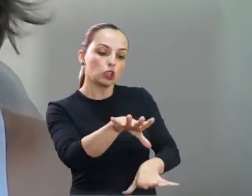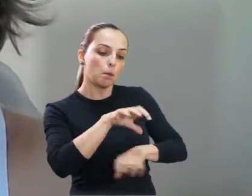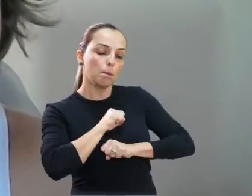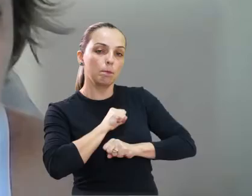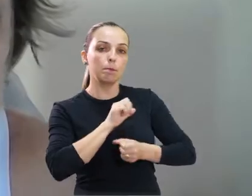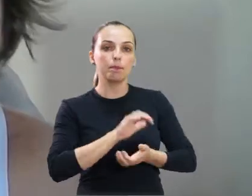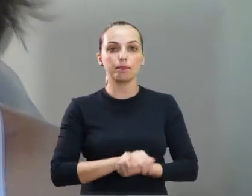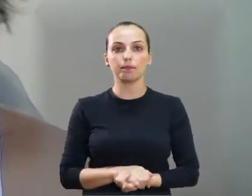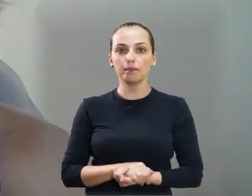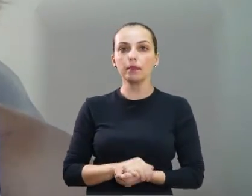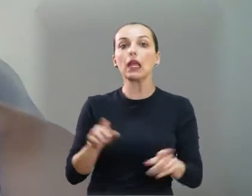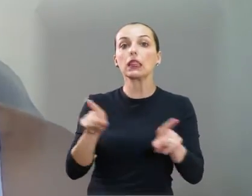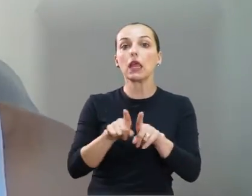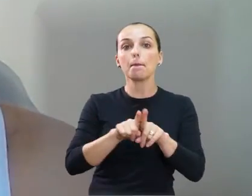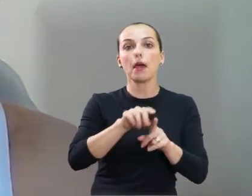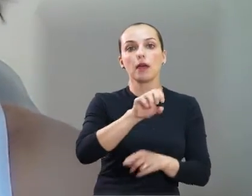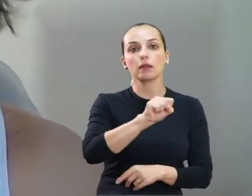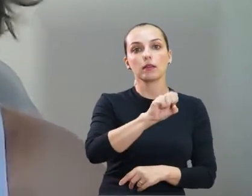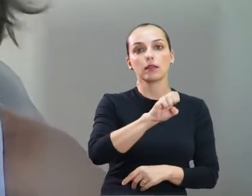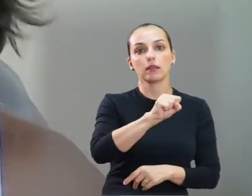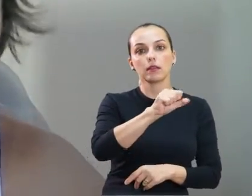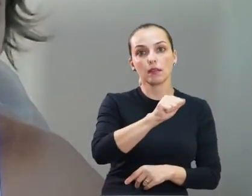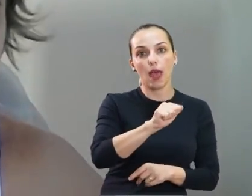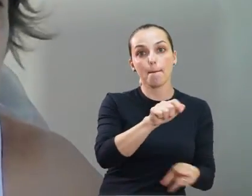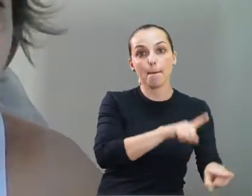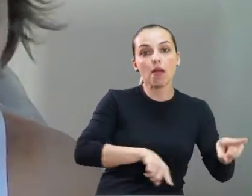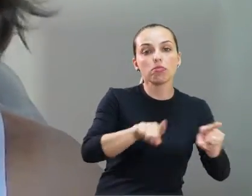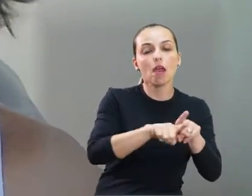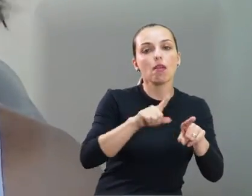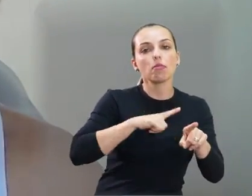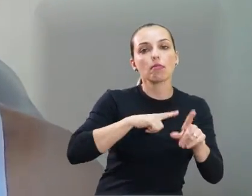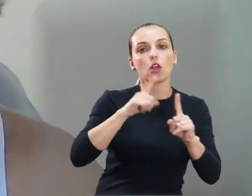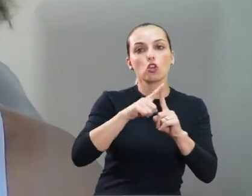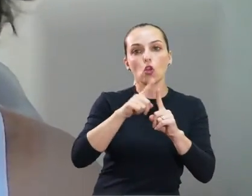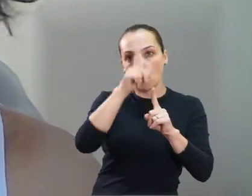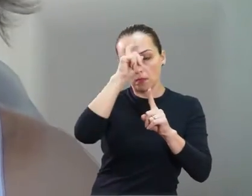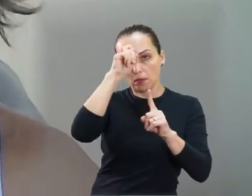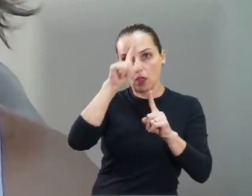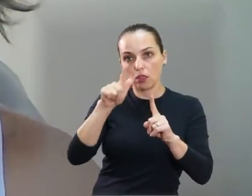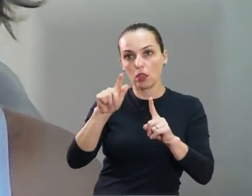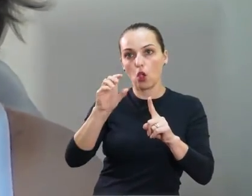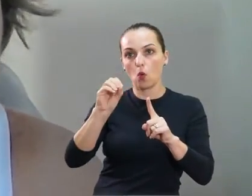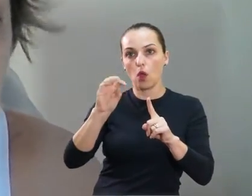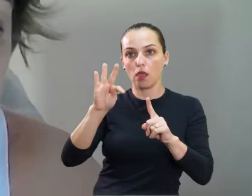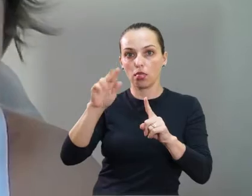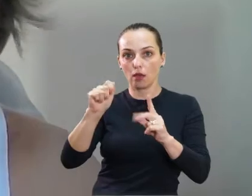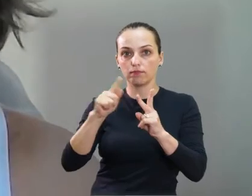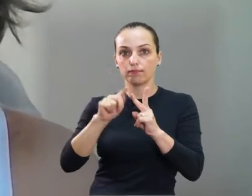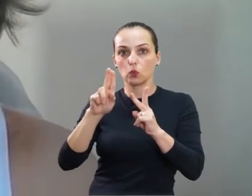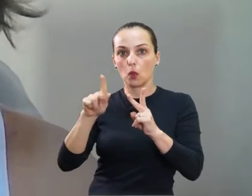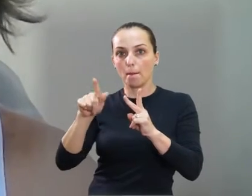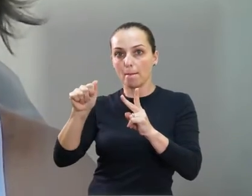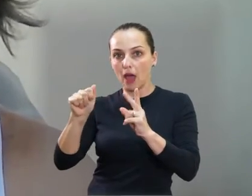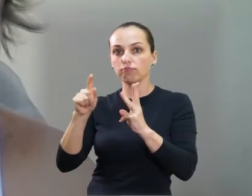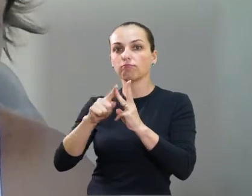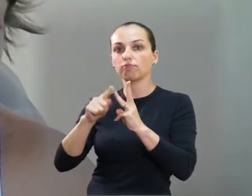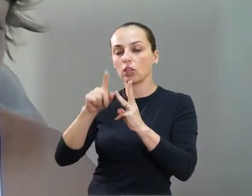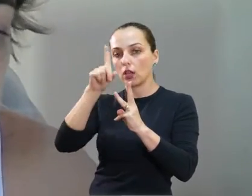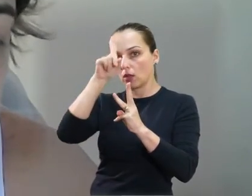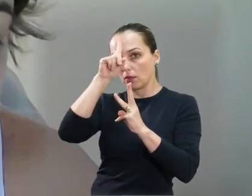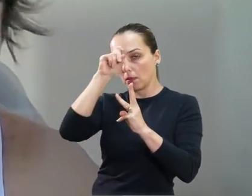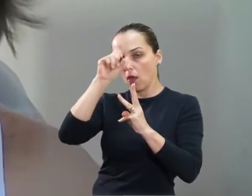com a maternidade, do CESA com a UPA Central e o CESA com a Santa Casa, nas